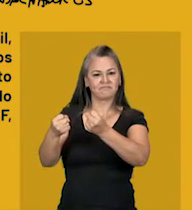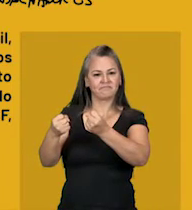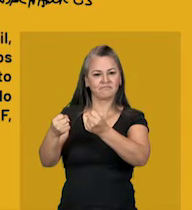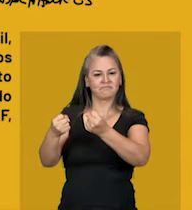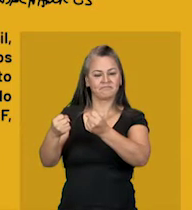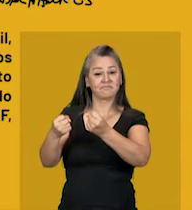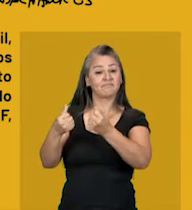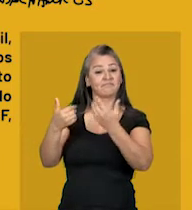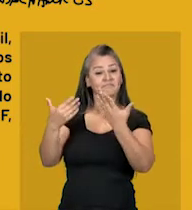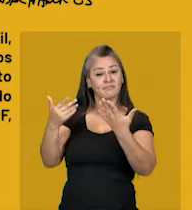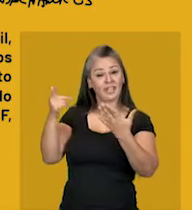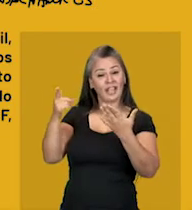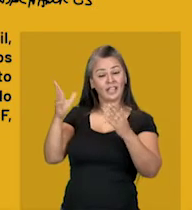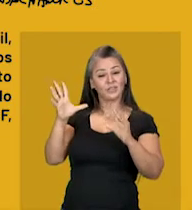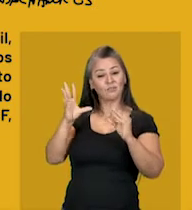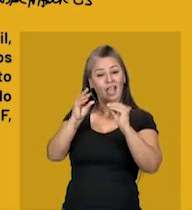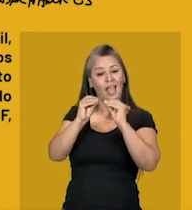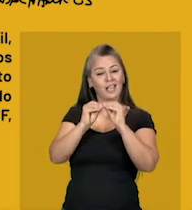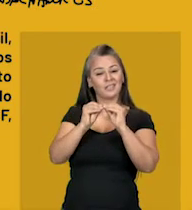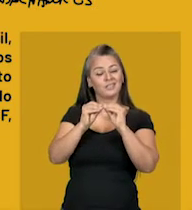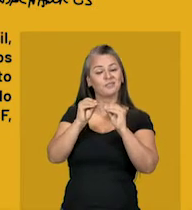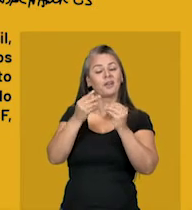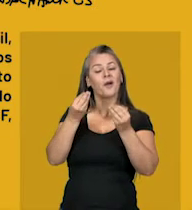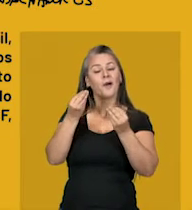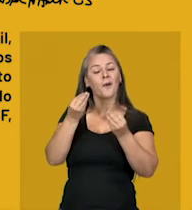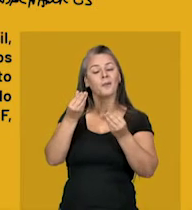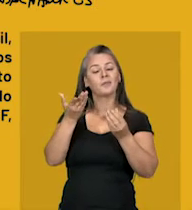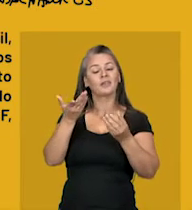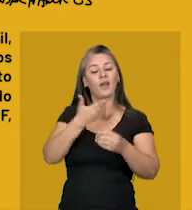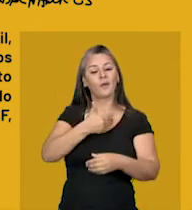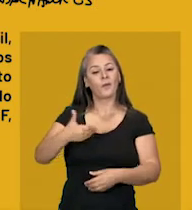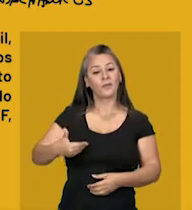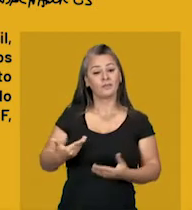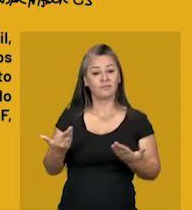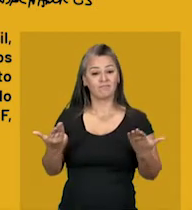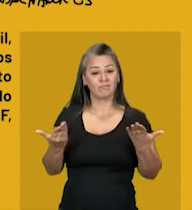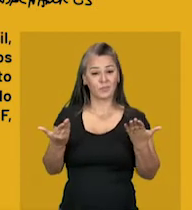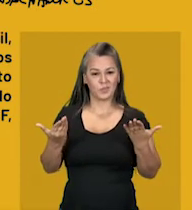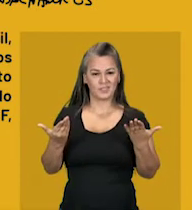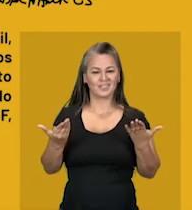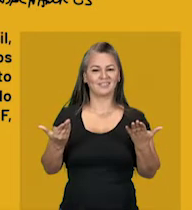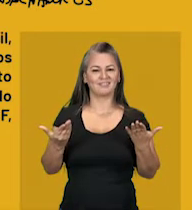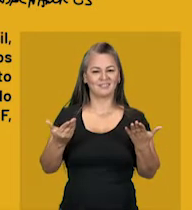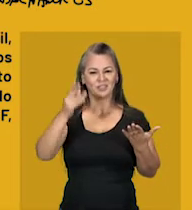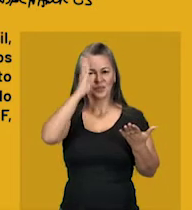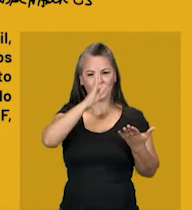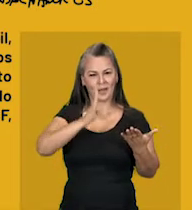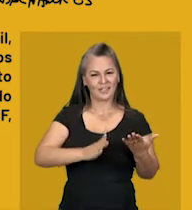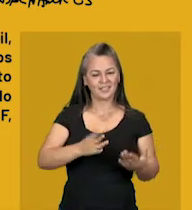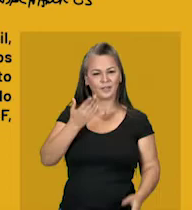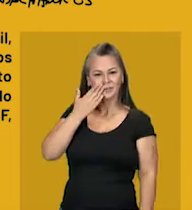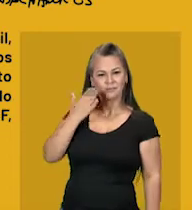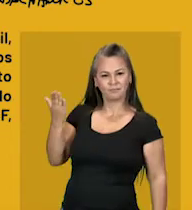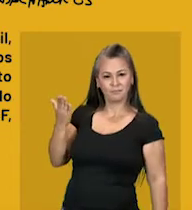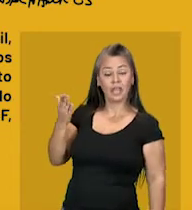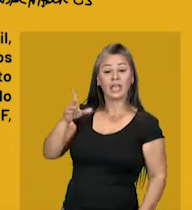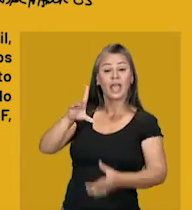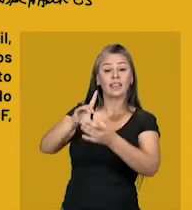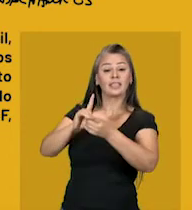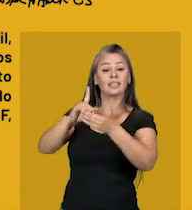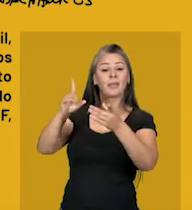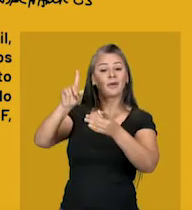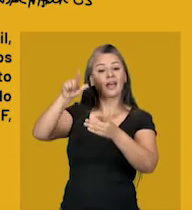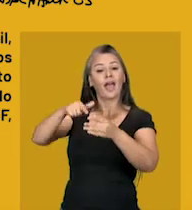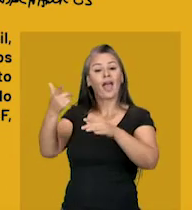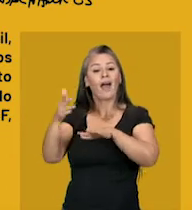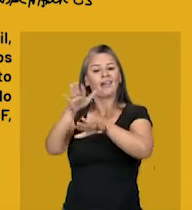Essa expressão resume um pouco a história do nosso Estado moderno e o caráter democrático é esse caráter de inclusão, de maior